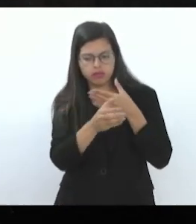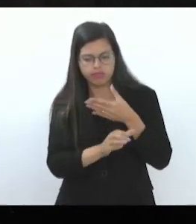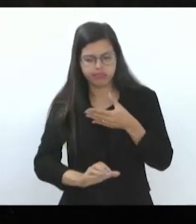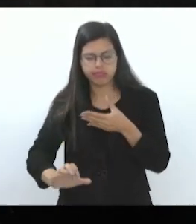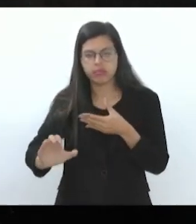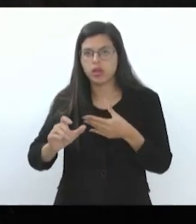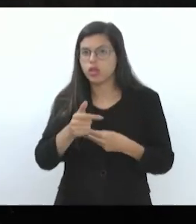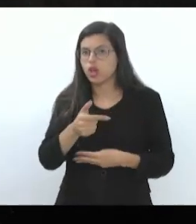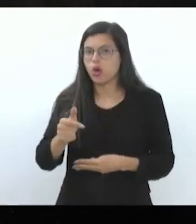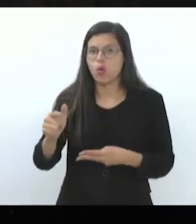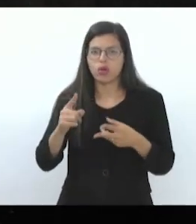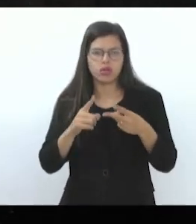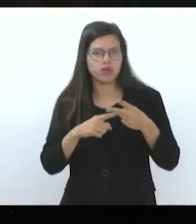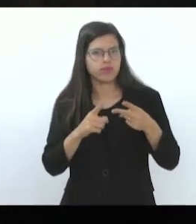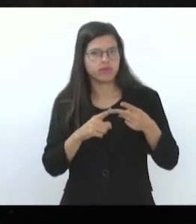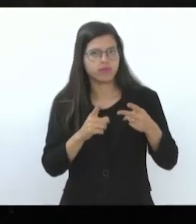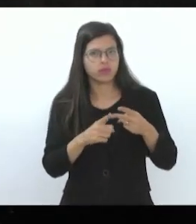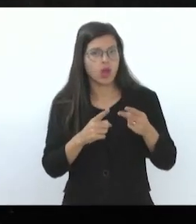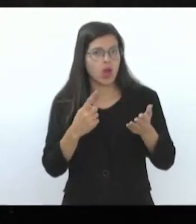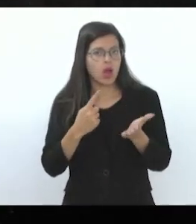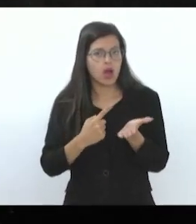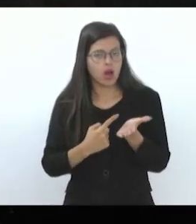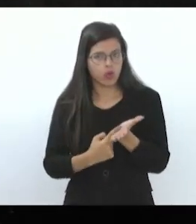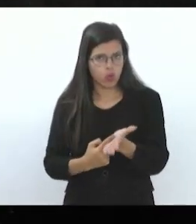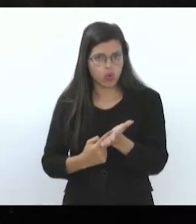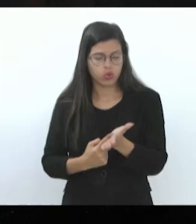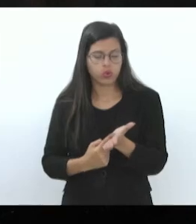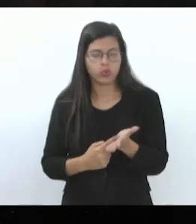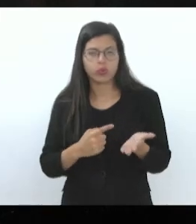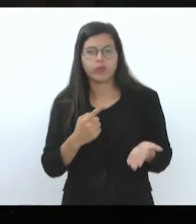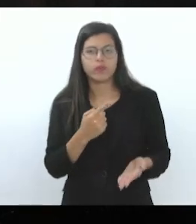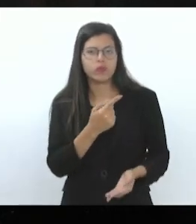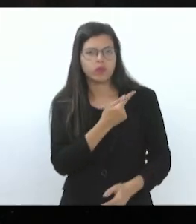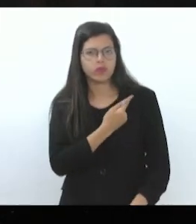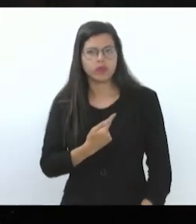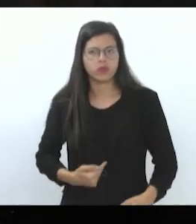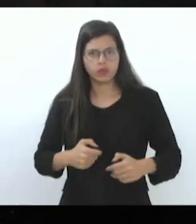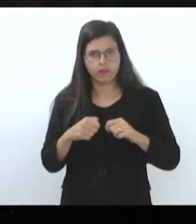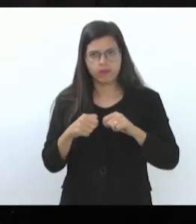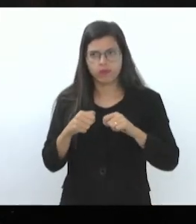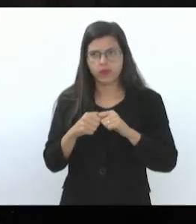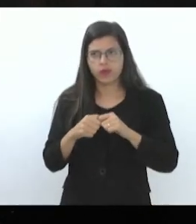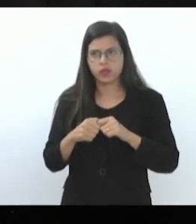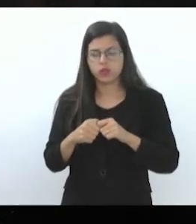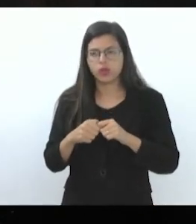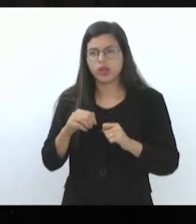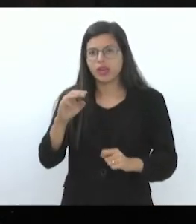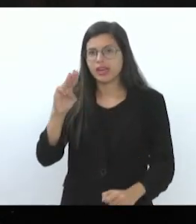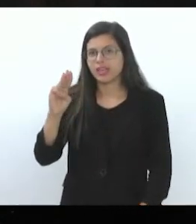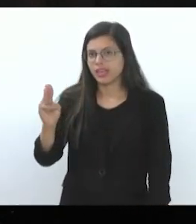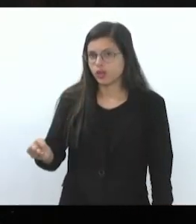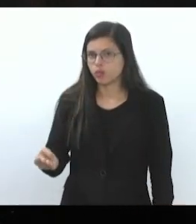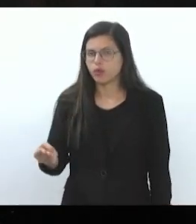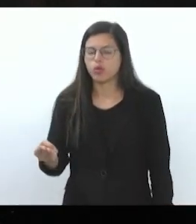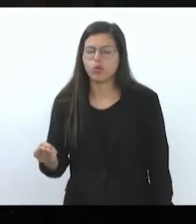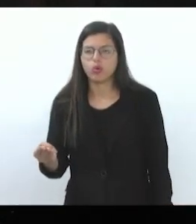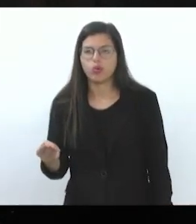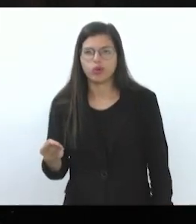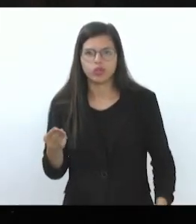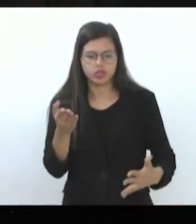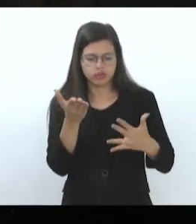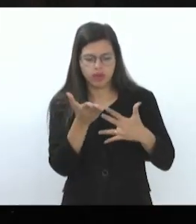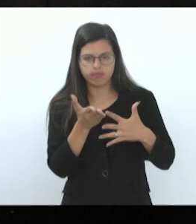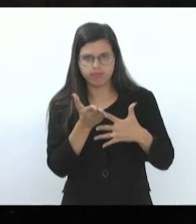para o acordo que o governador fez para receber os 3 bilhões da última parcela de outorga,